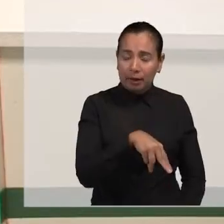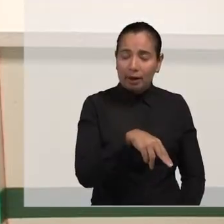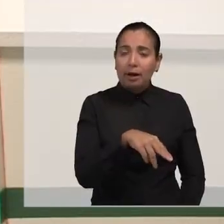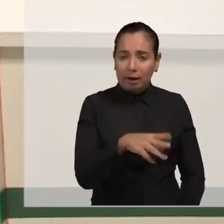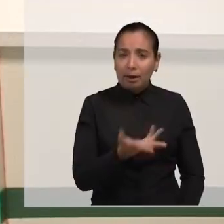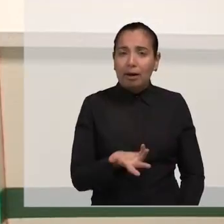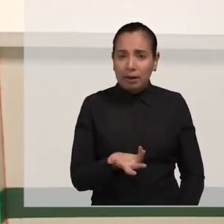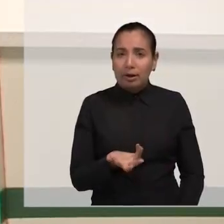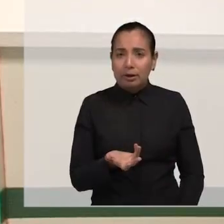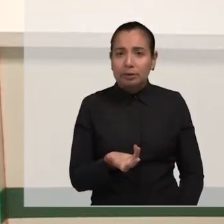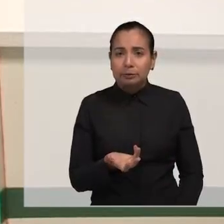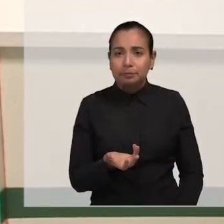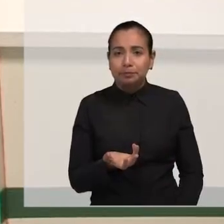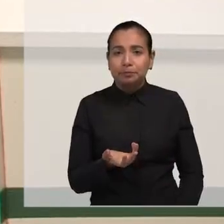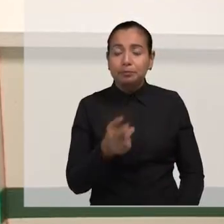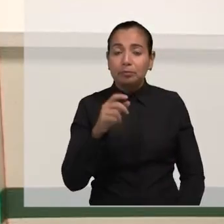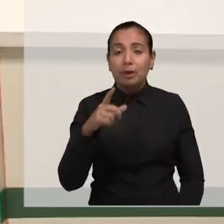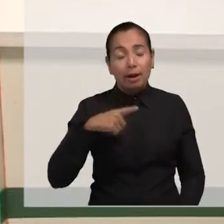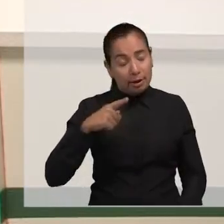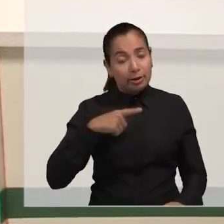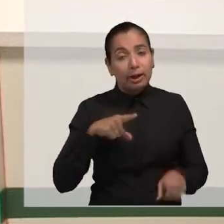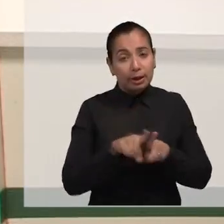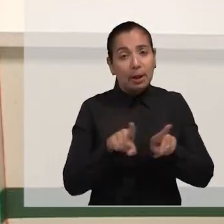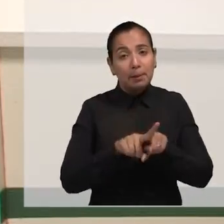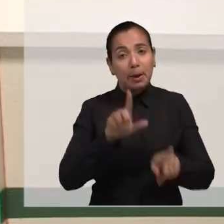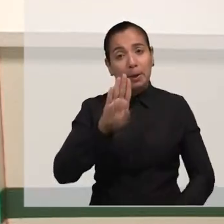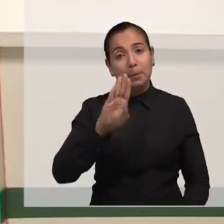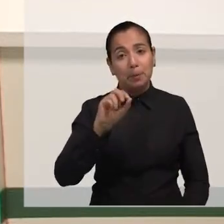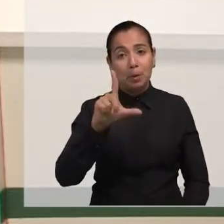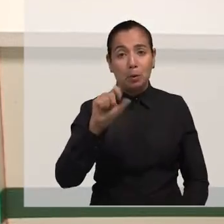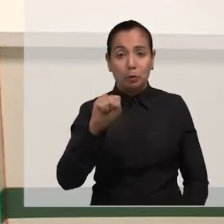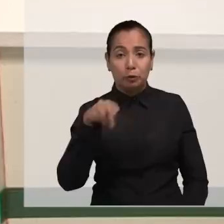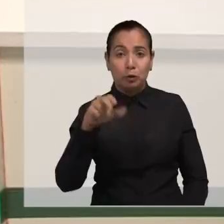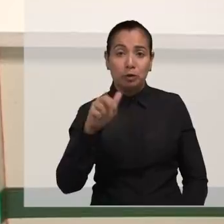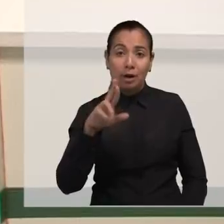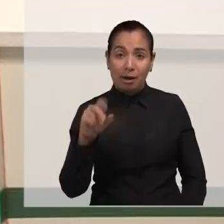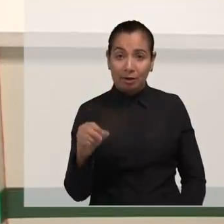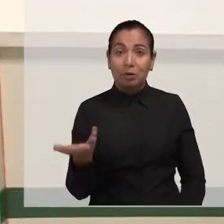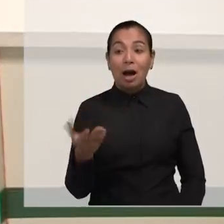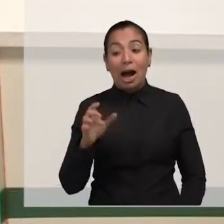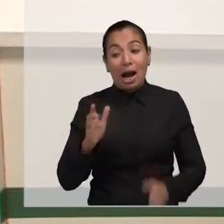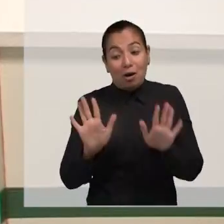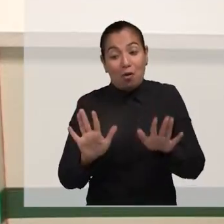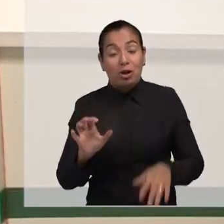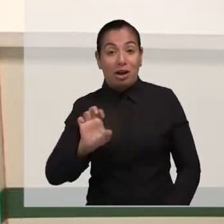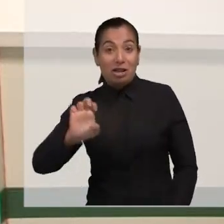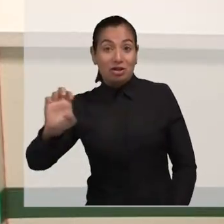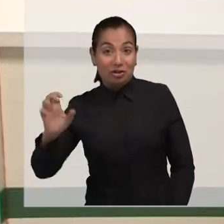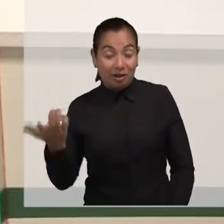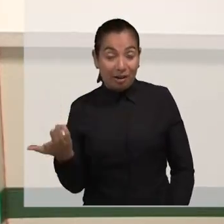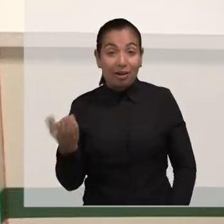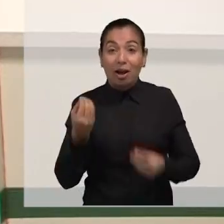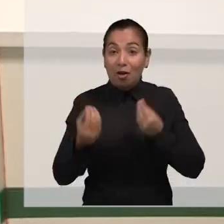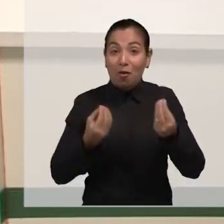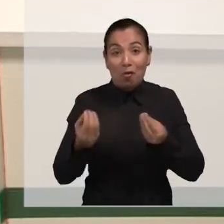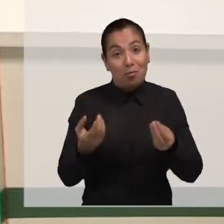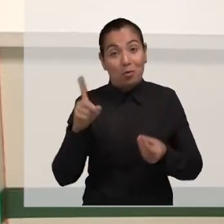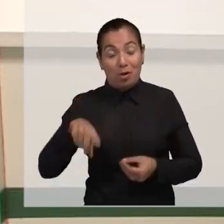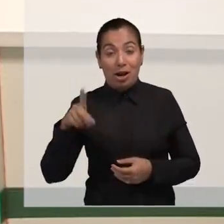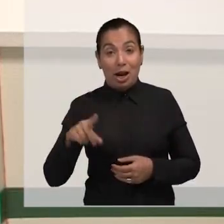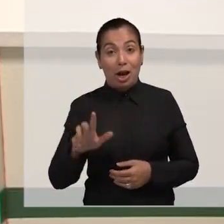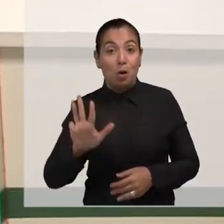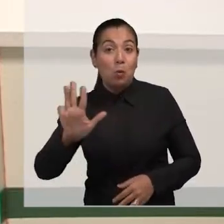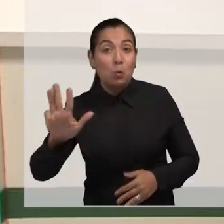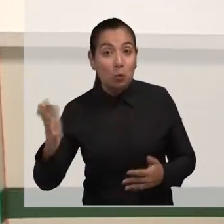estruturou. E o Bolsonaro. Se não der um, dá outro. E diga de passagem. Agora, a esquerda, o principal candidato está preso, que é o Lula. E tem